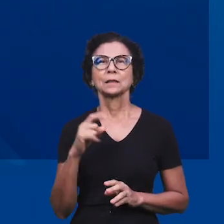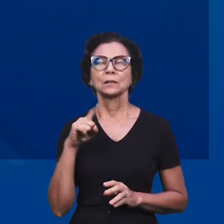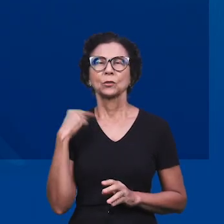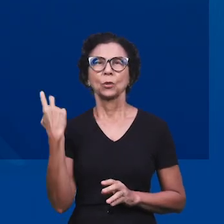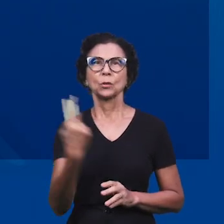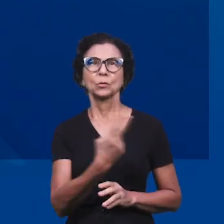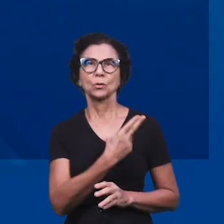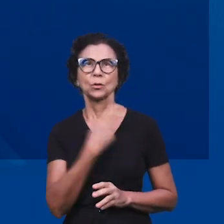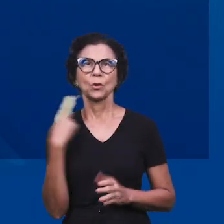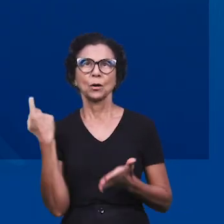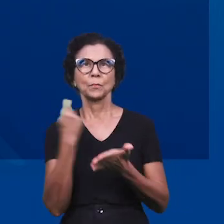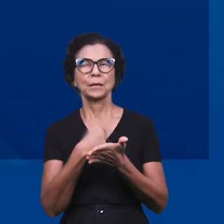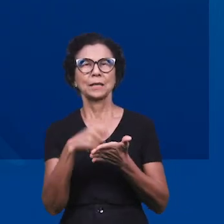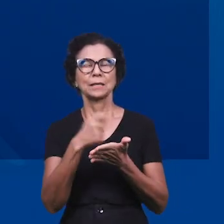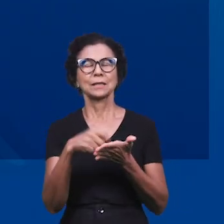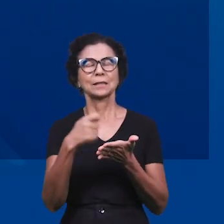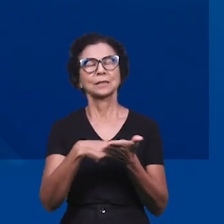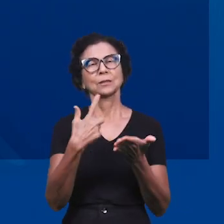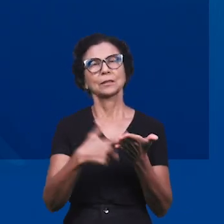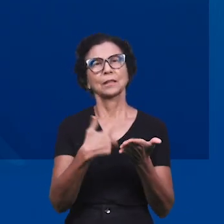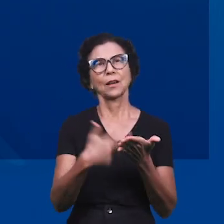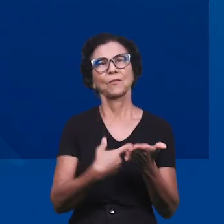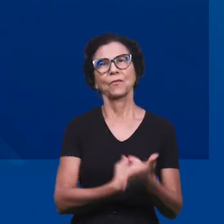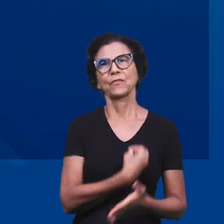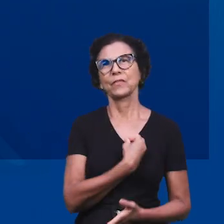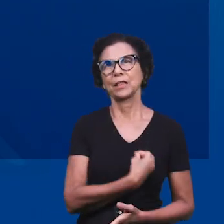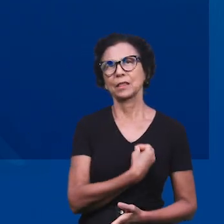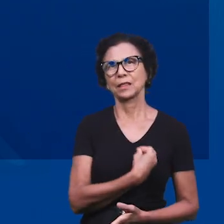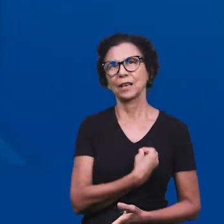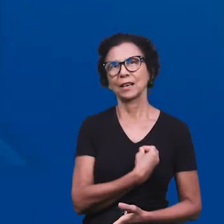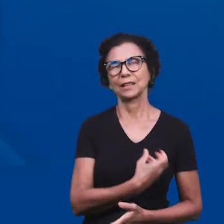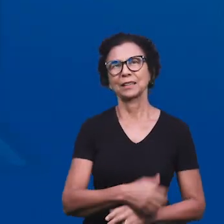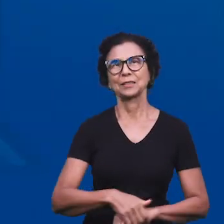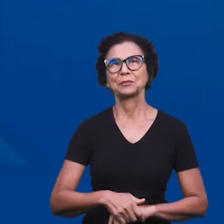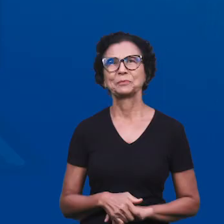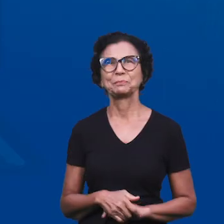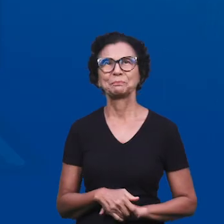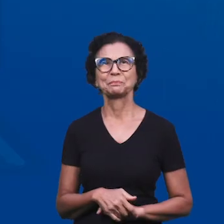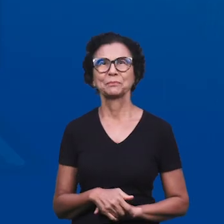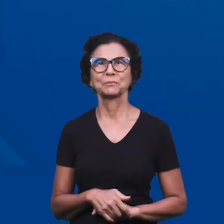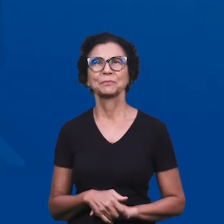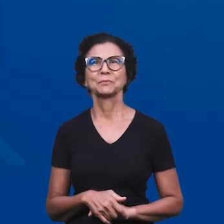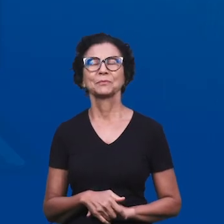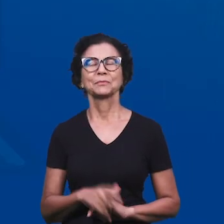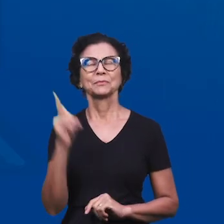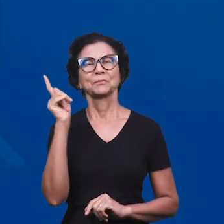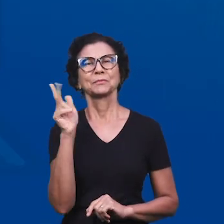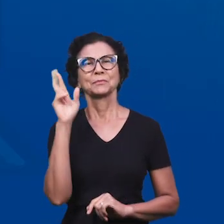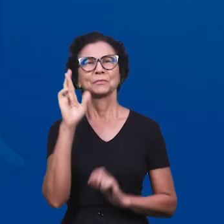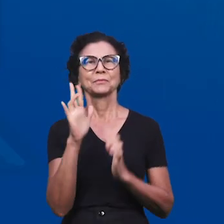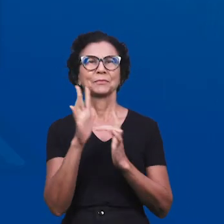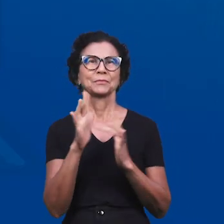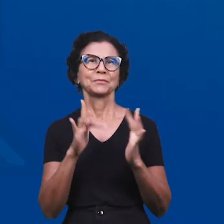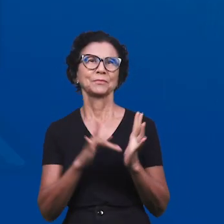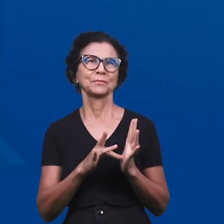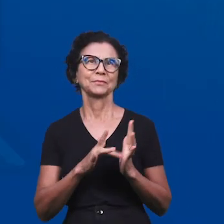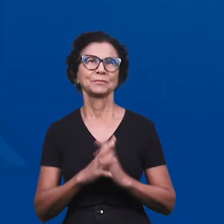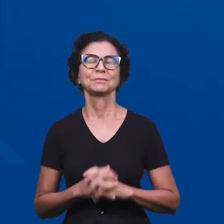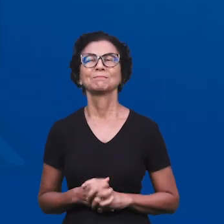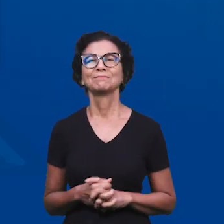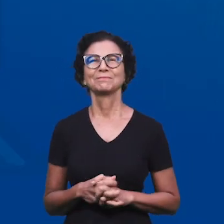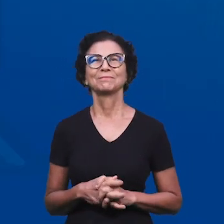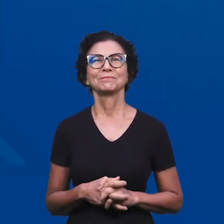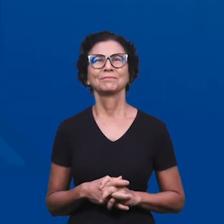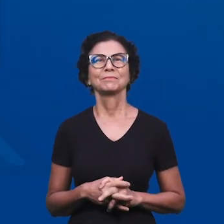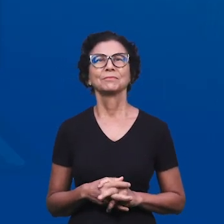la vida. La paz del Señor Jesús. Pergunta das crianças intermediárias e adolescentes. Lendo